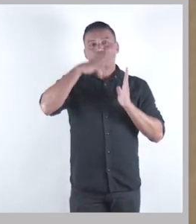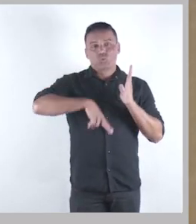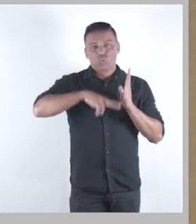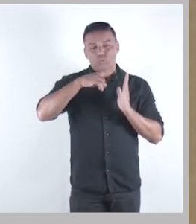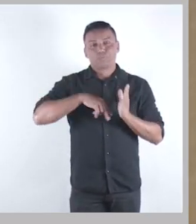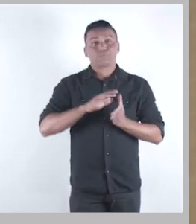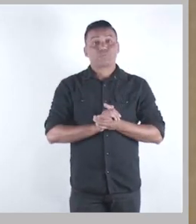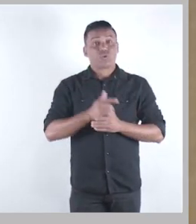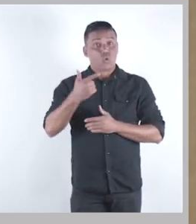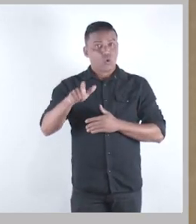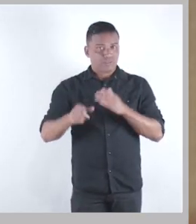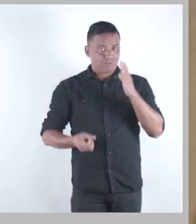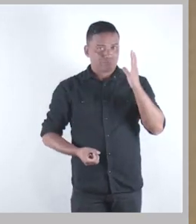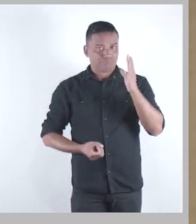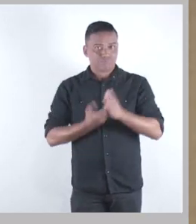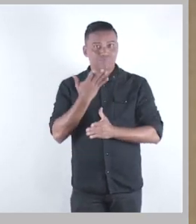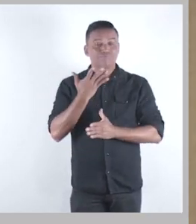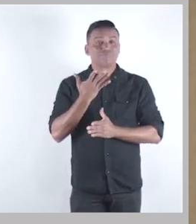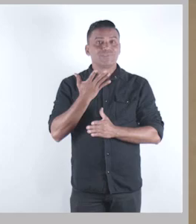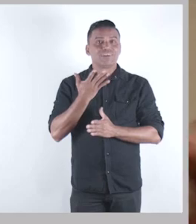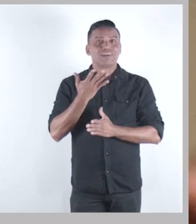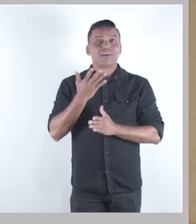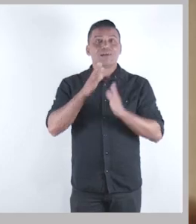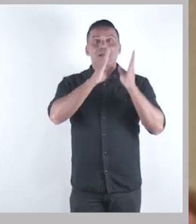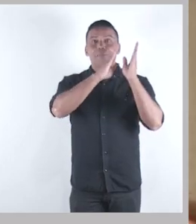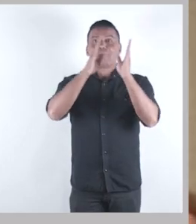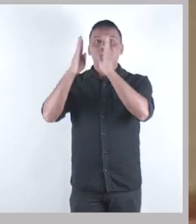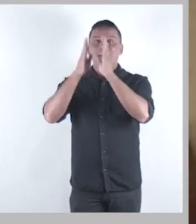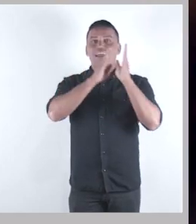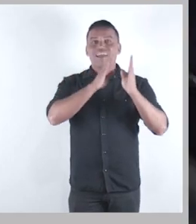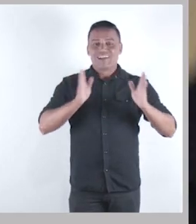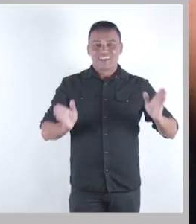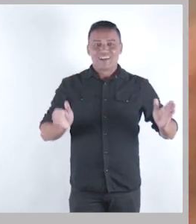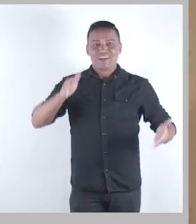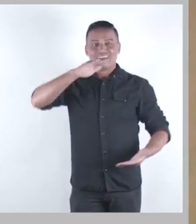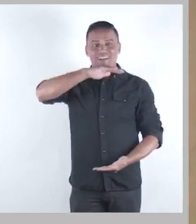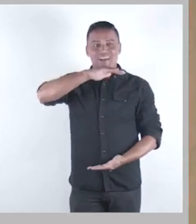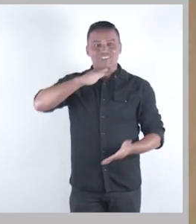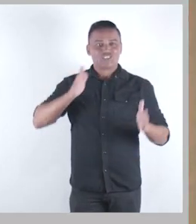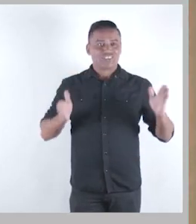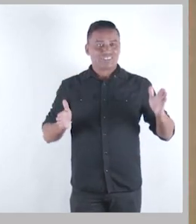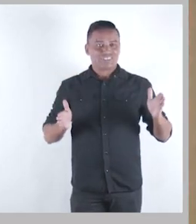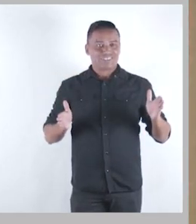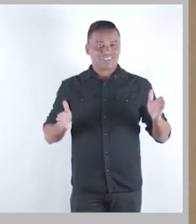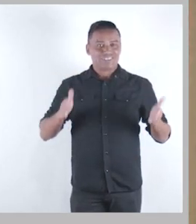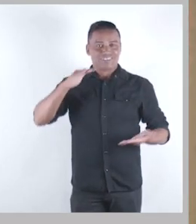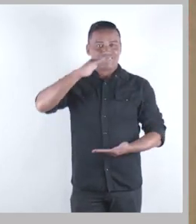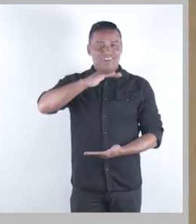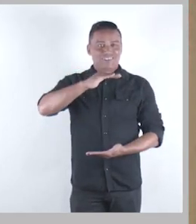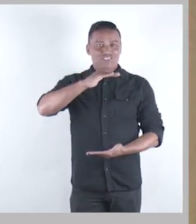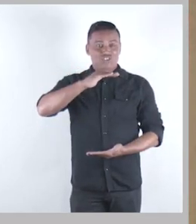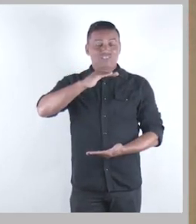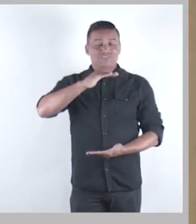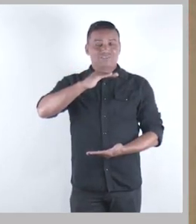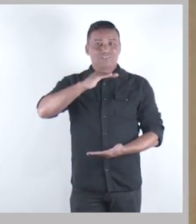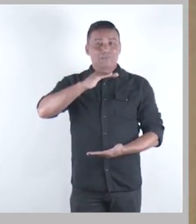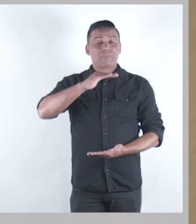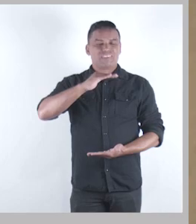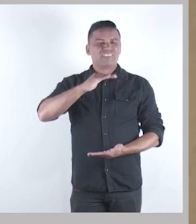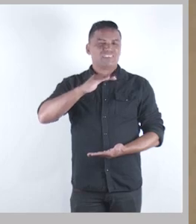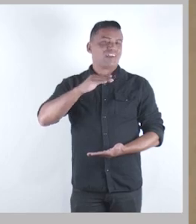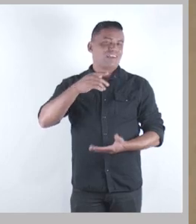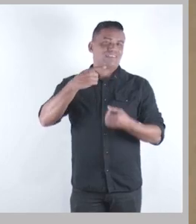criamos, é das bibliotecas caixa, quer dizer, já teve um grande sucesso no centro-norte, na província da